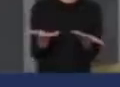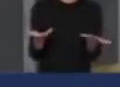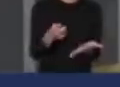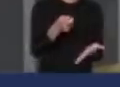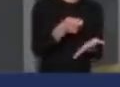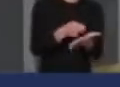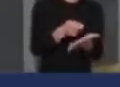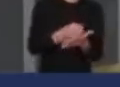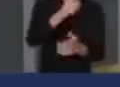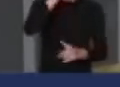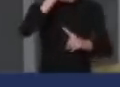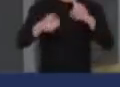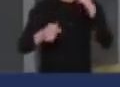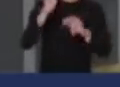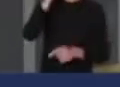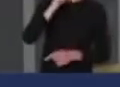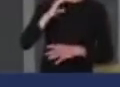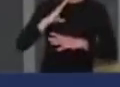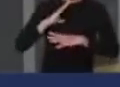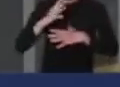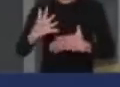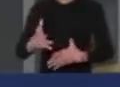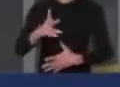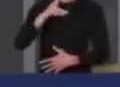Amam as esculturas de Michelangelo.